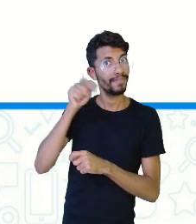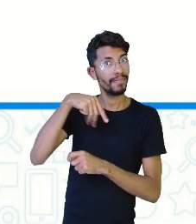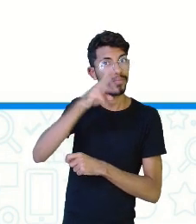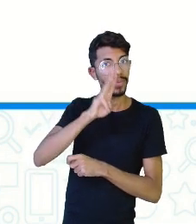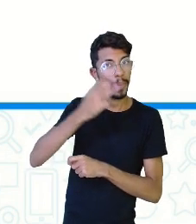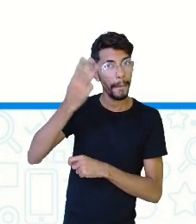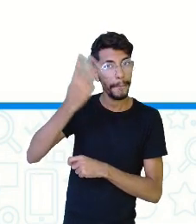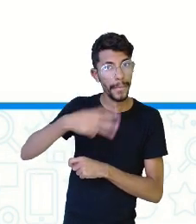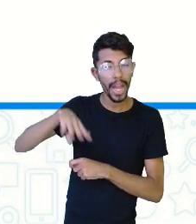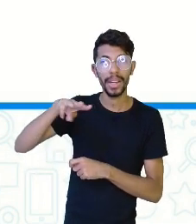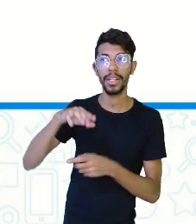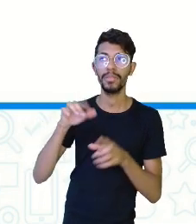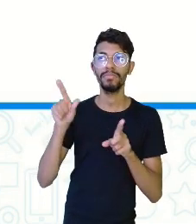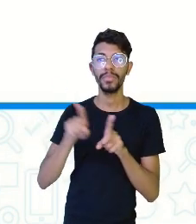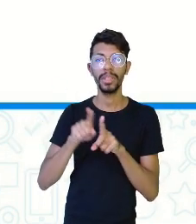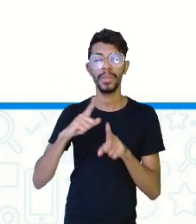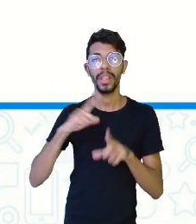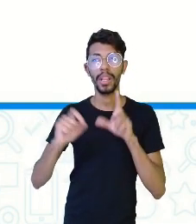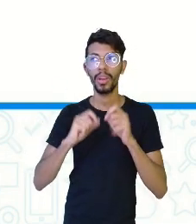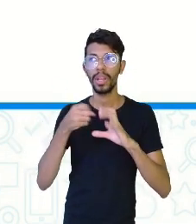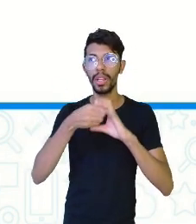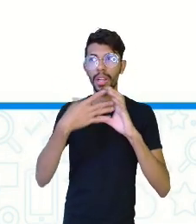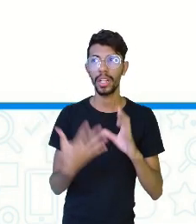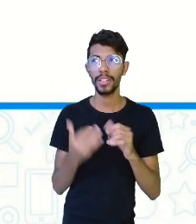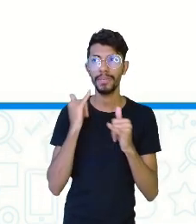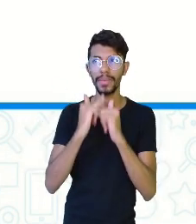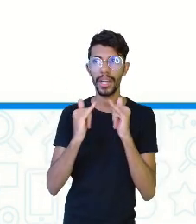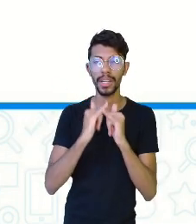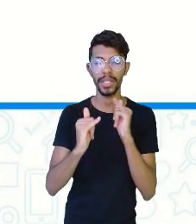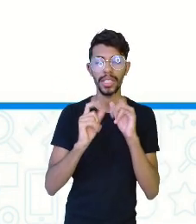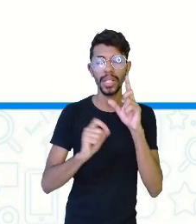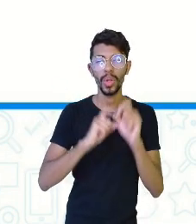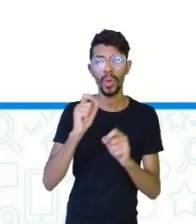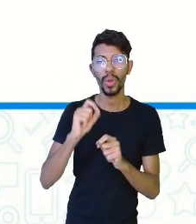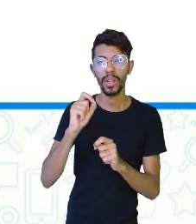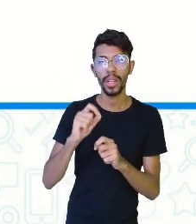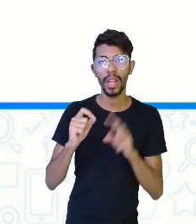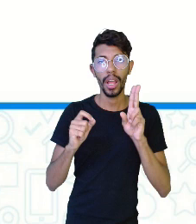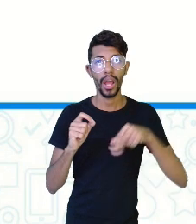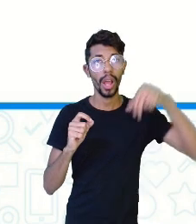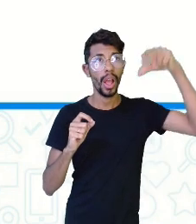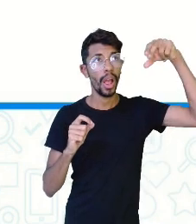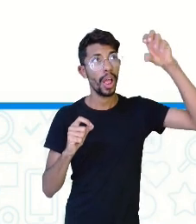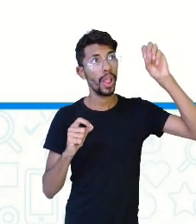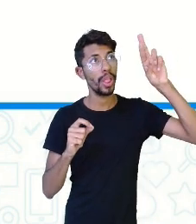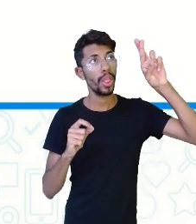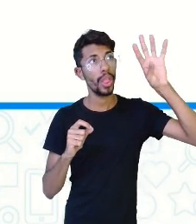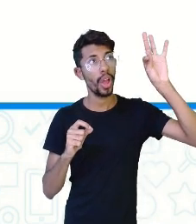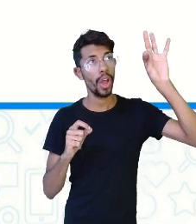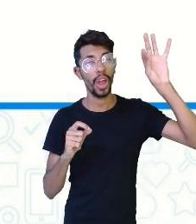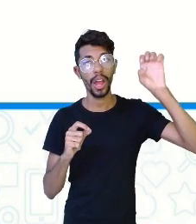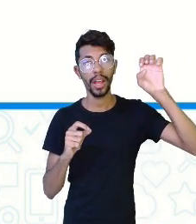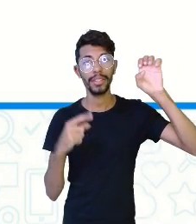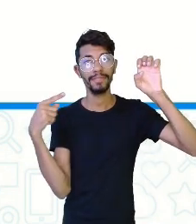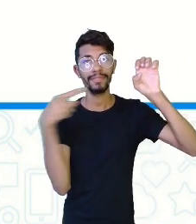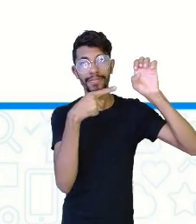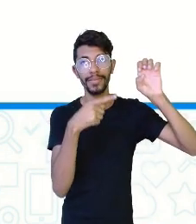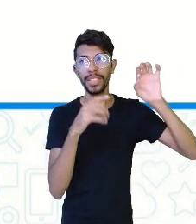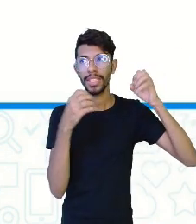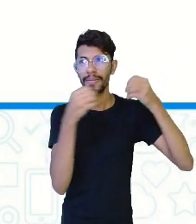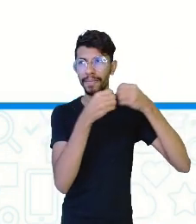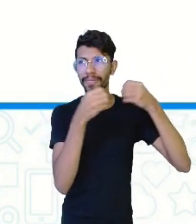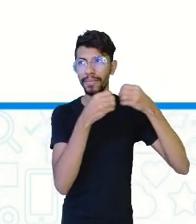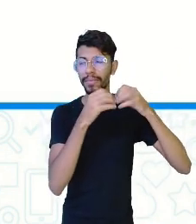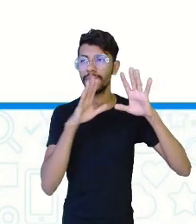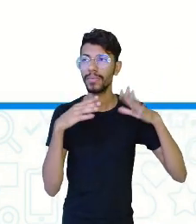características semelhantes ao clima da região norte. O Maranhão lá no mapa você vai observar que ele fica bem pertinho da região norte,